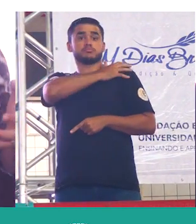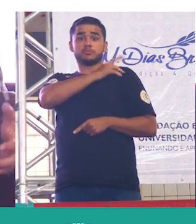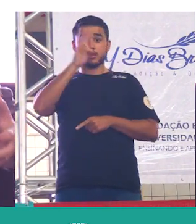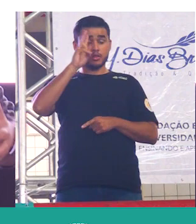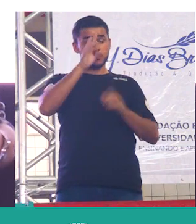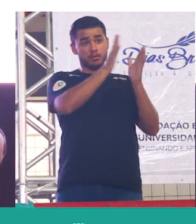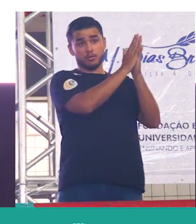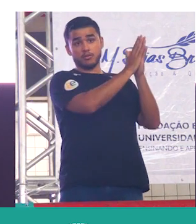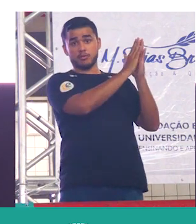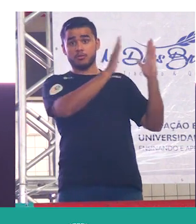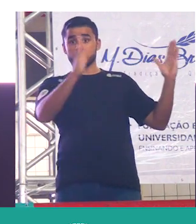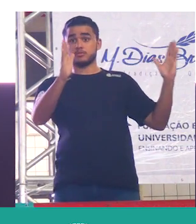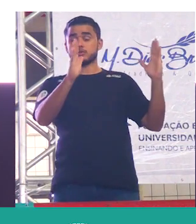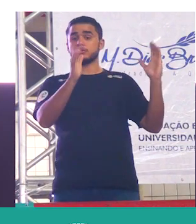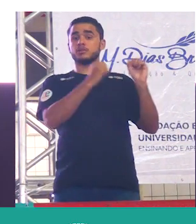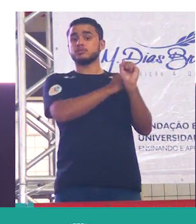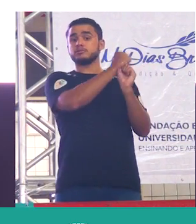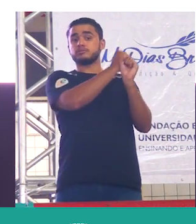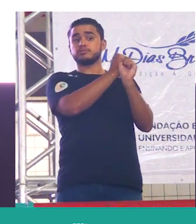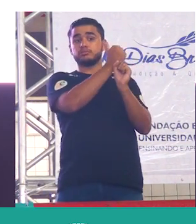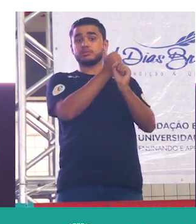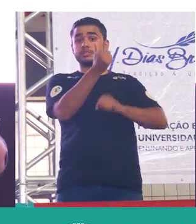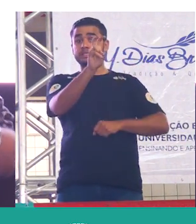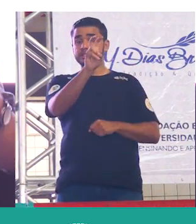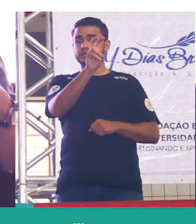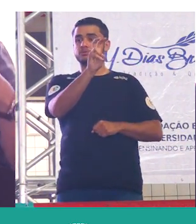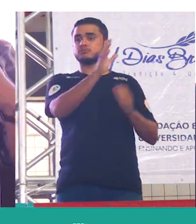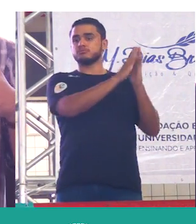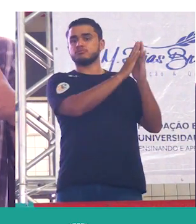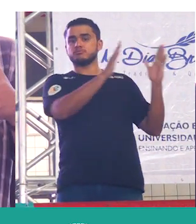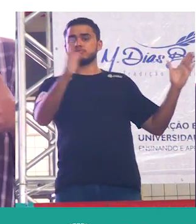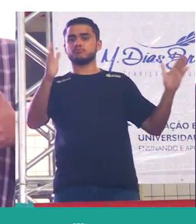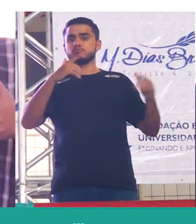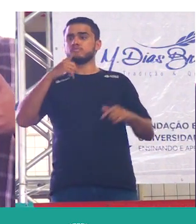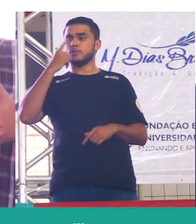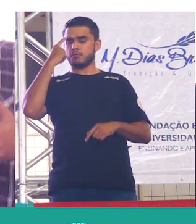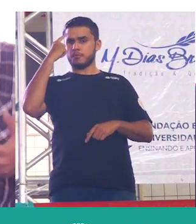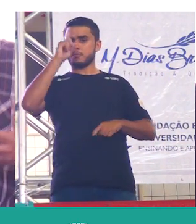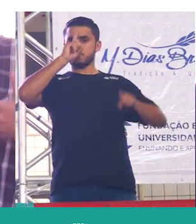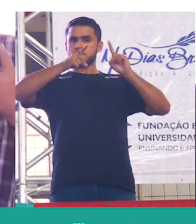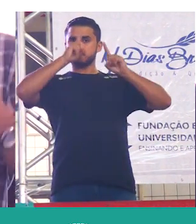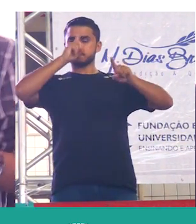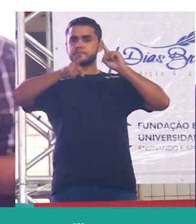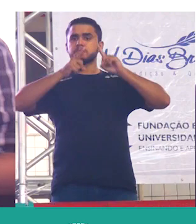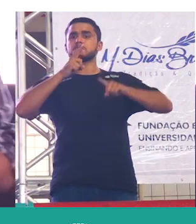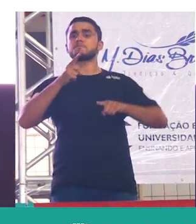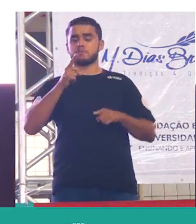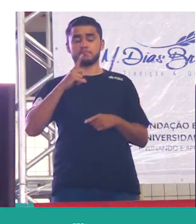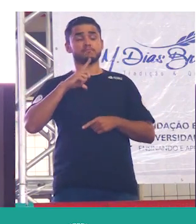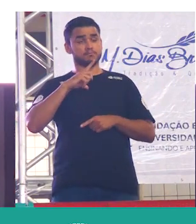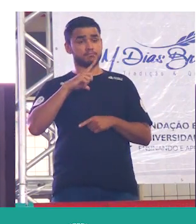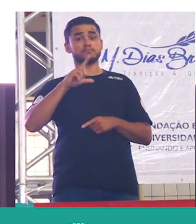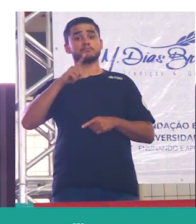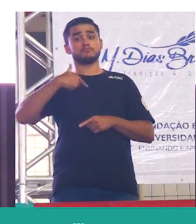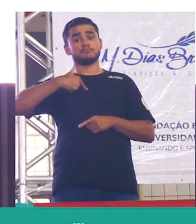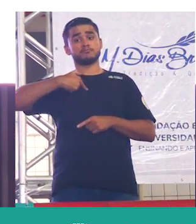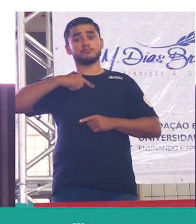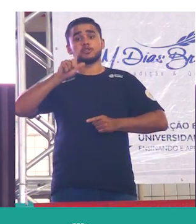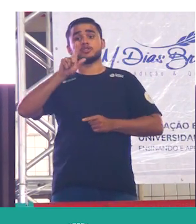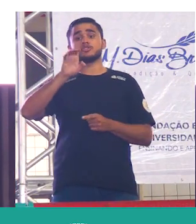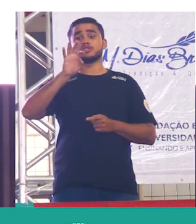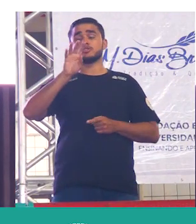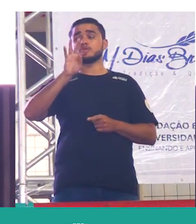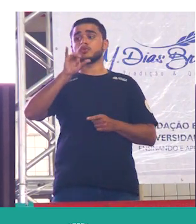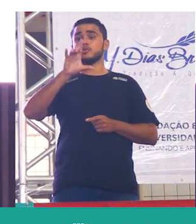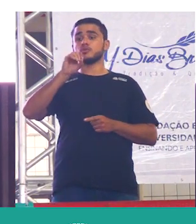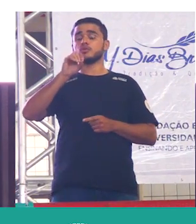termina depois de 15 anos com a imagem de uma ditadura. Vargas era tomado como